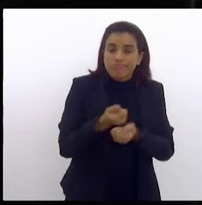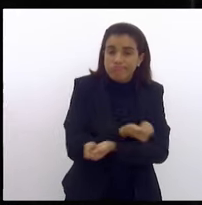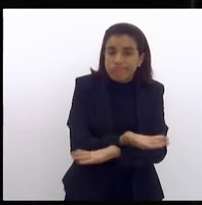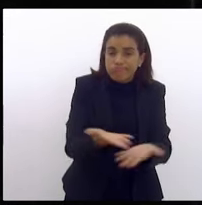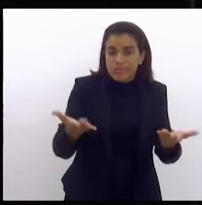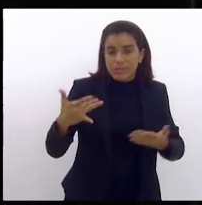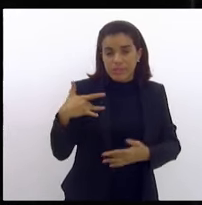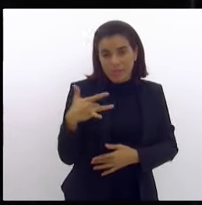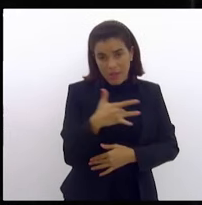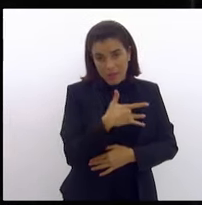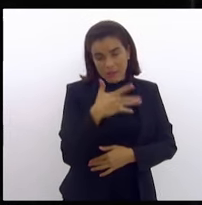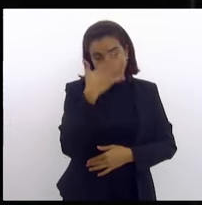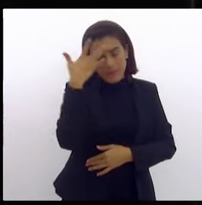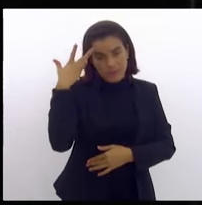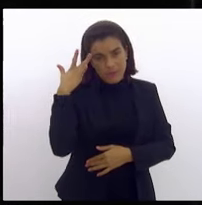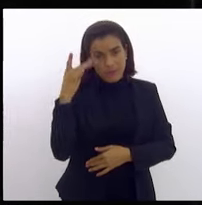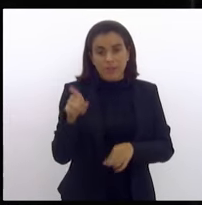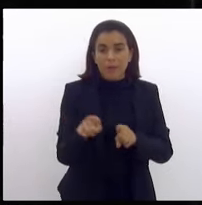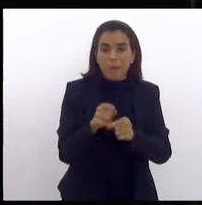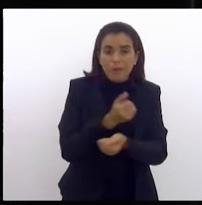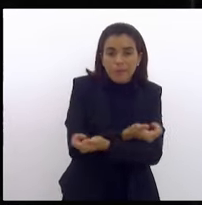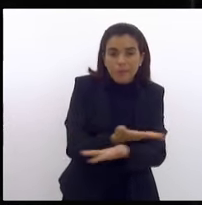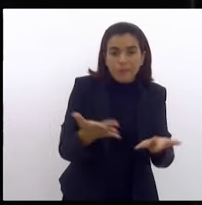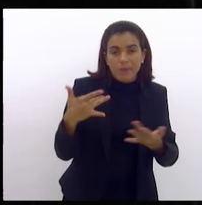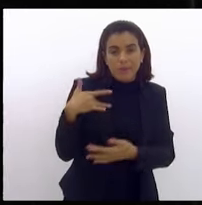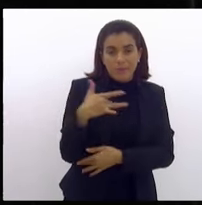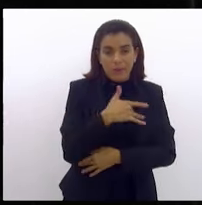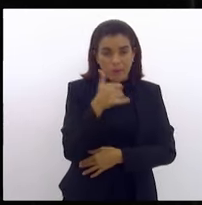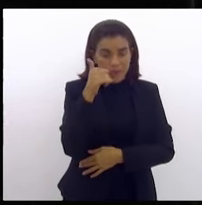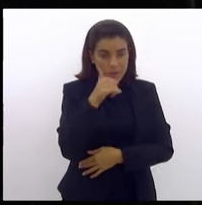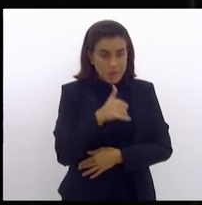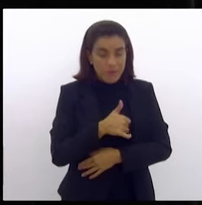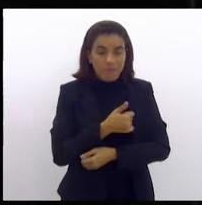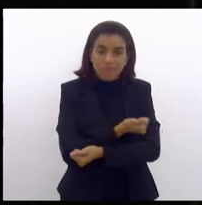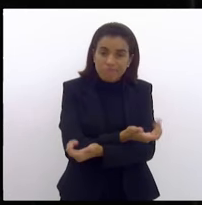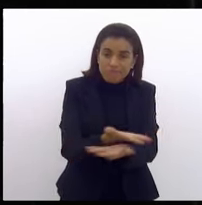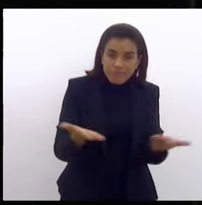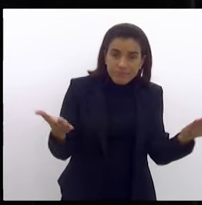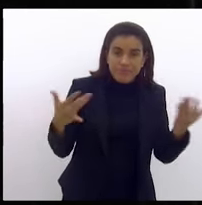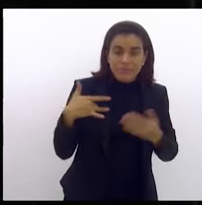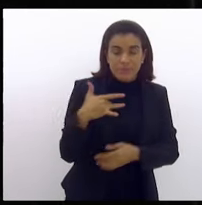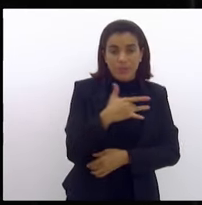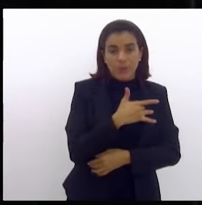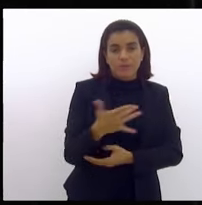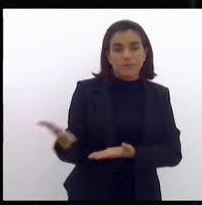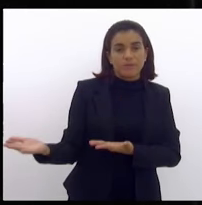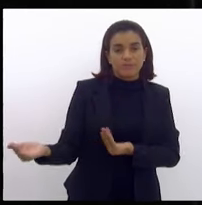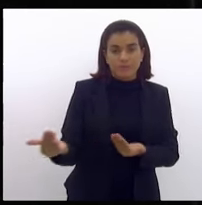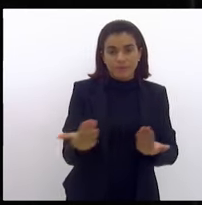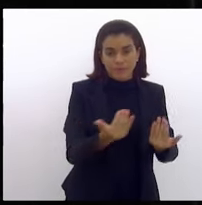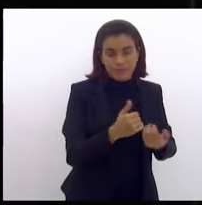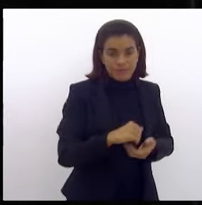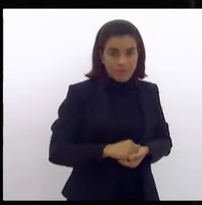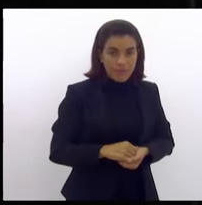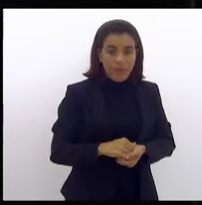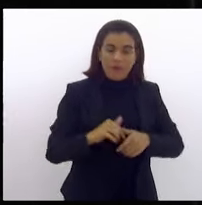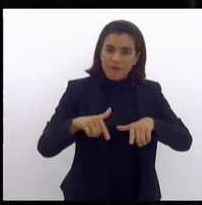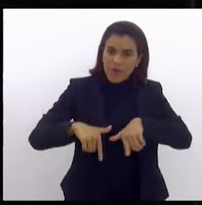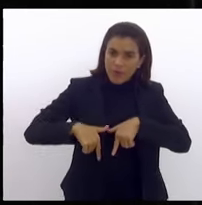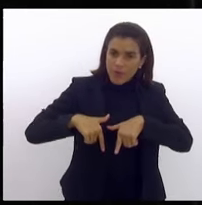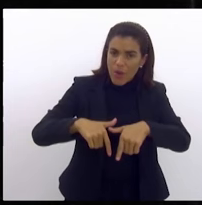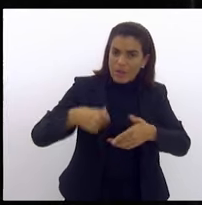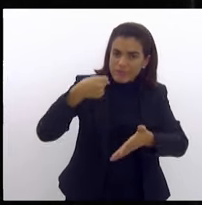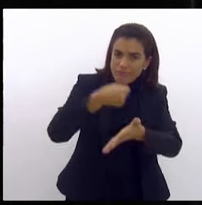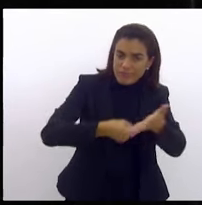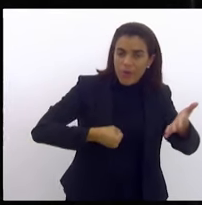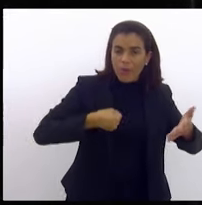para a casa das pessoas, que vão levar saúde para as mulheres, que vão levar saúde para a juventude, que vão atuar no